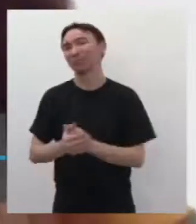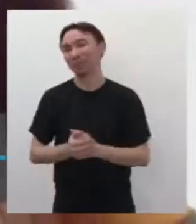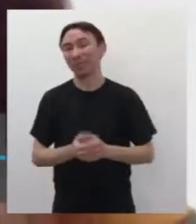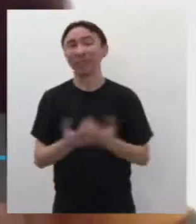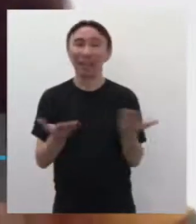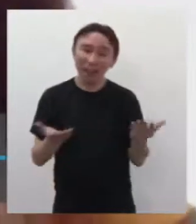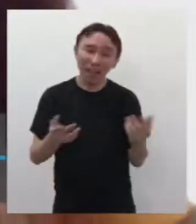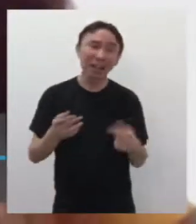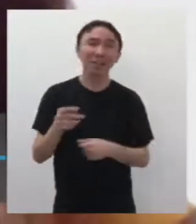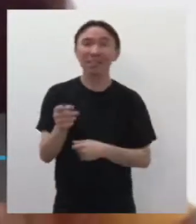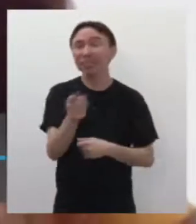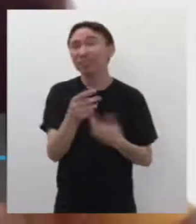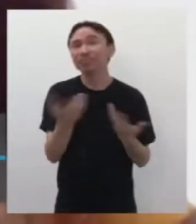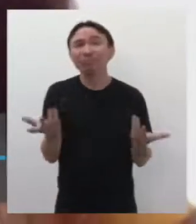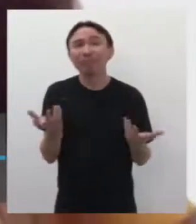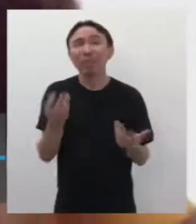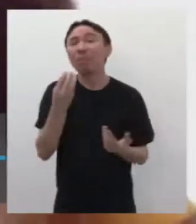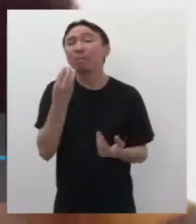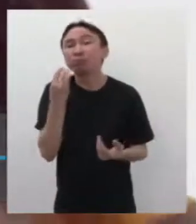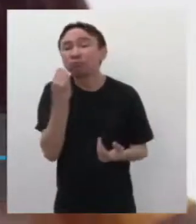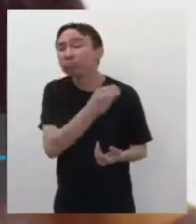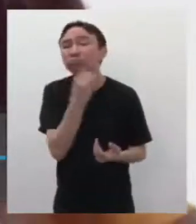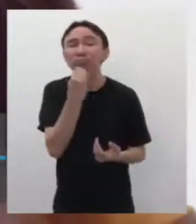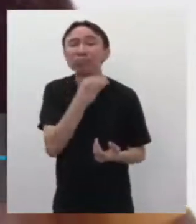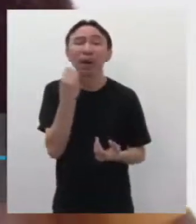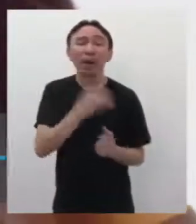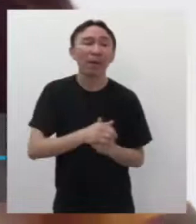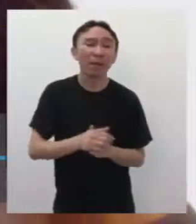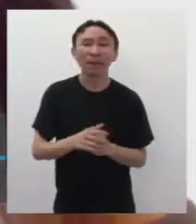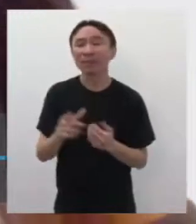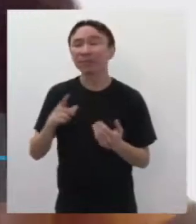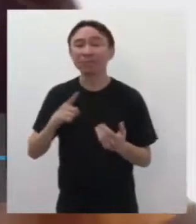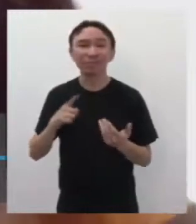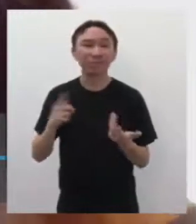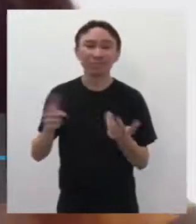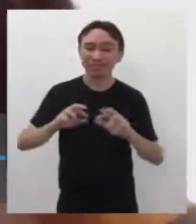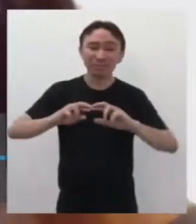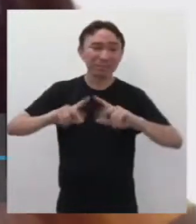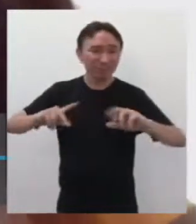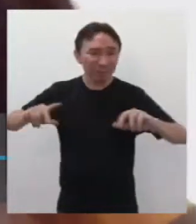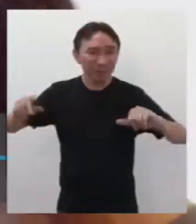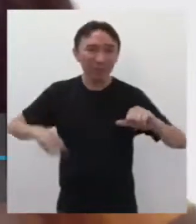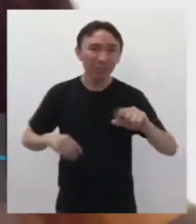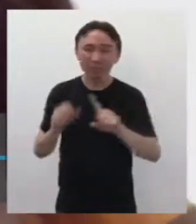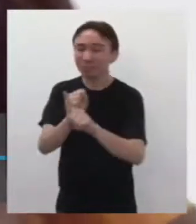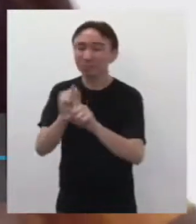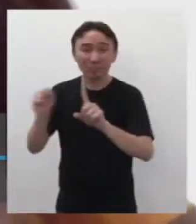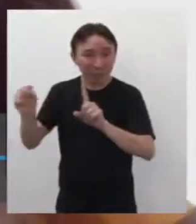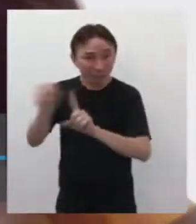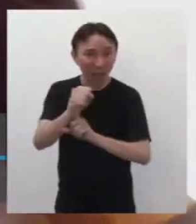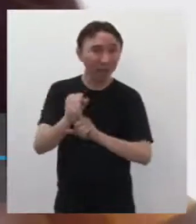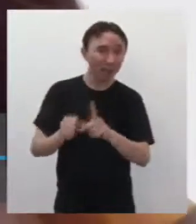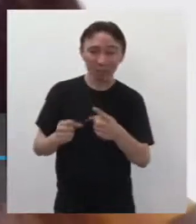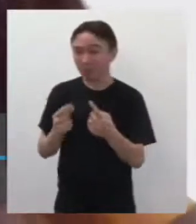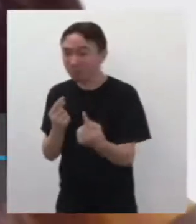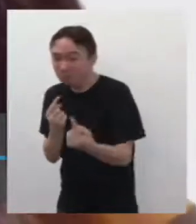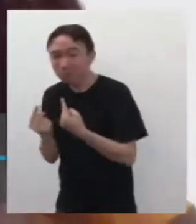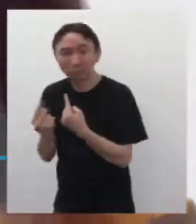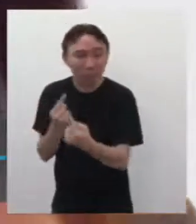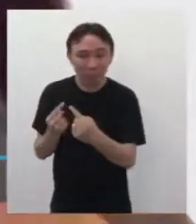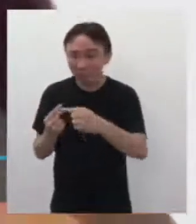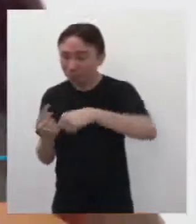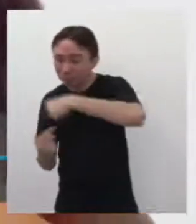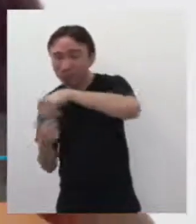tempo em que as relações sociais, as relações afetivas são extremamente importantes. E nesse